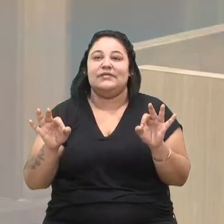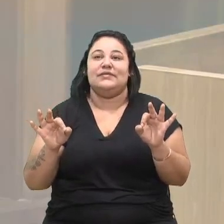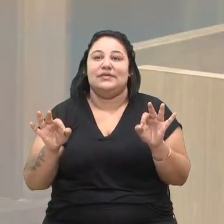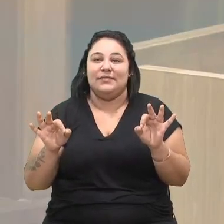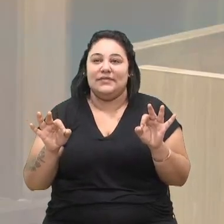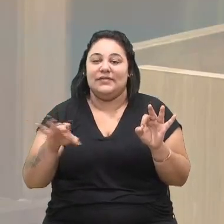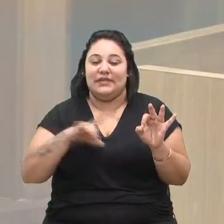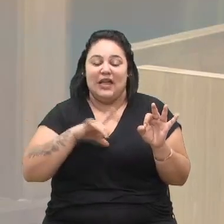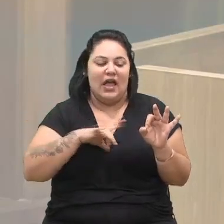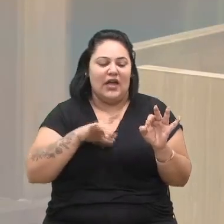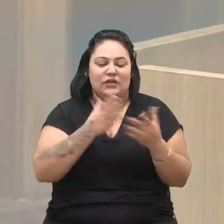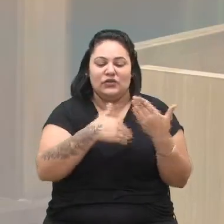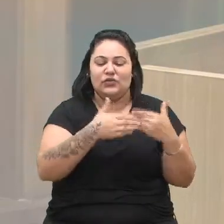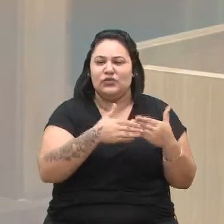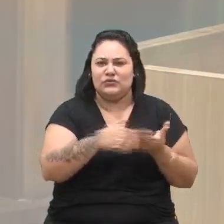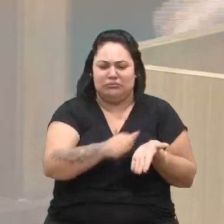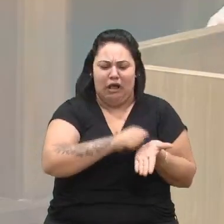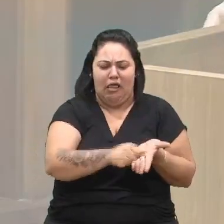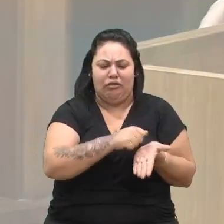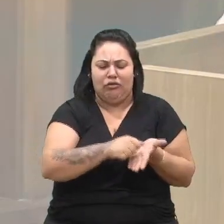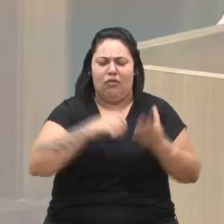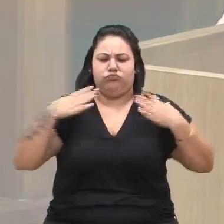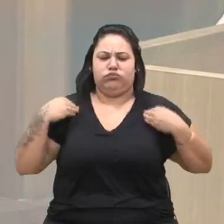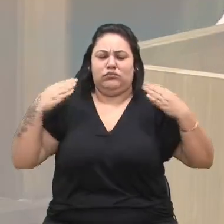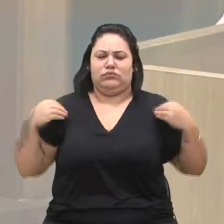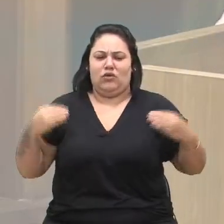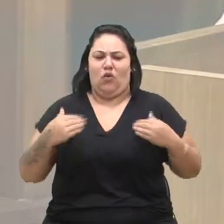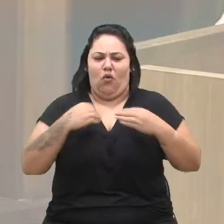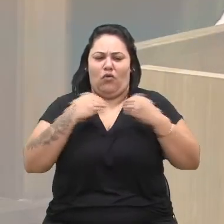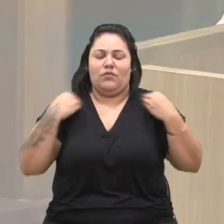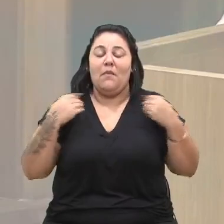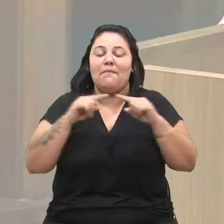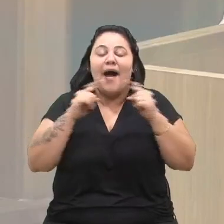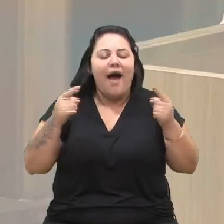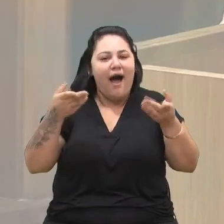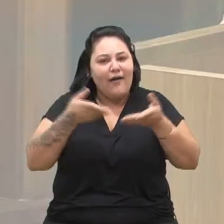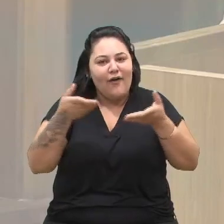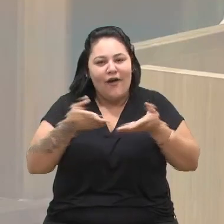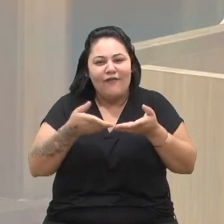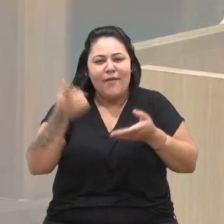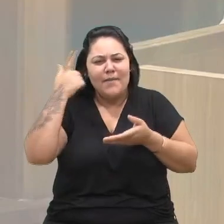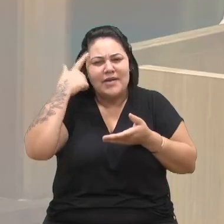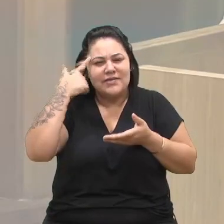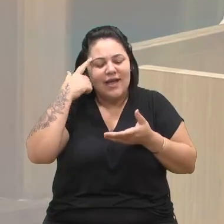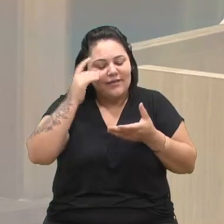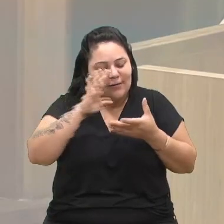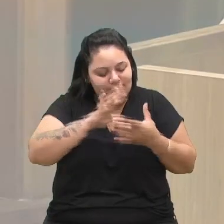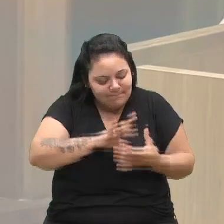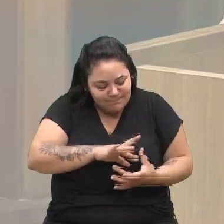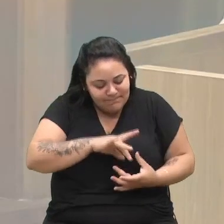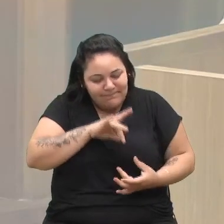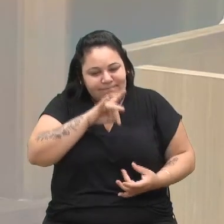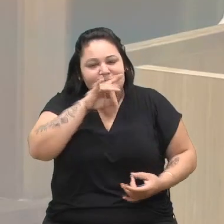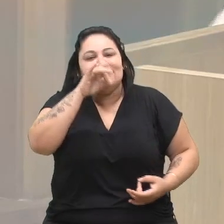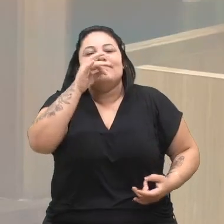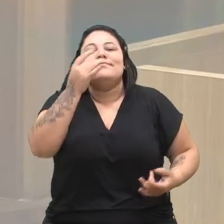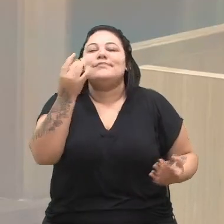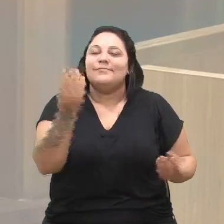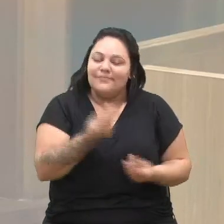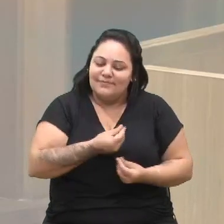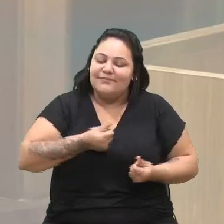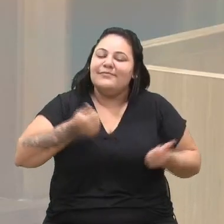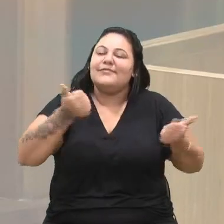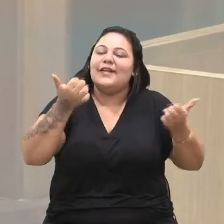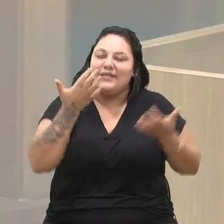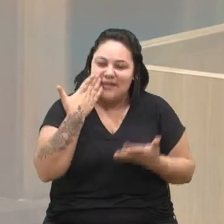de tudo, desde o ralador, massageador e tudo. Mas agora foi pensado a essência da Festa da Uva. Então, que bom, começa